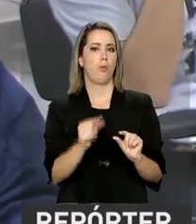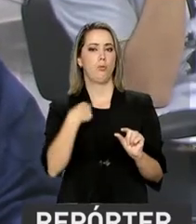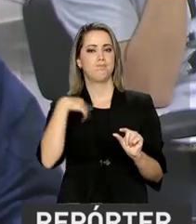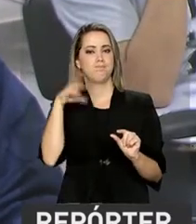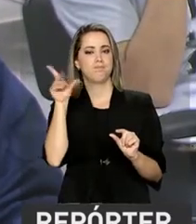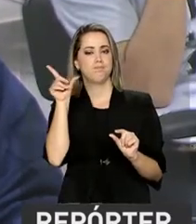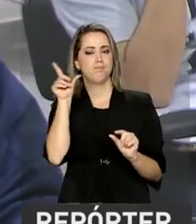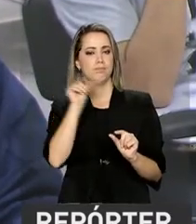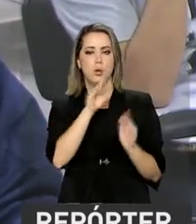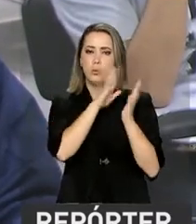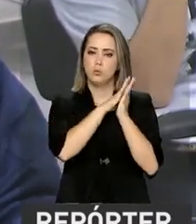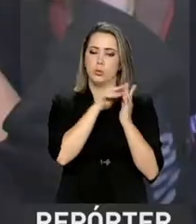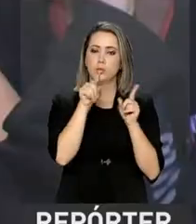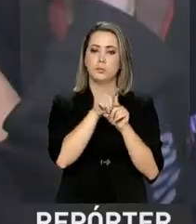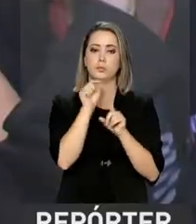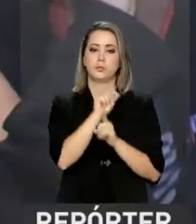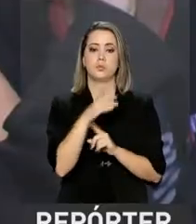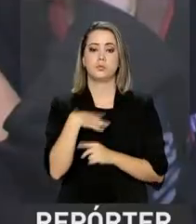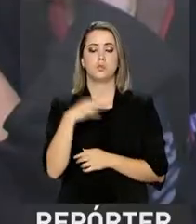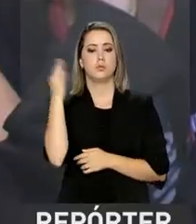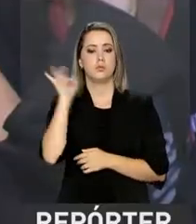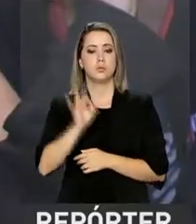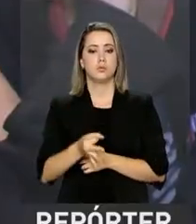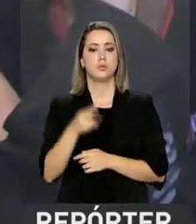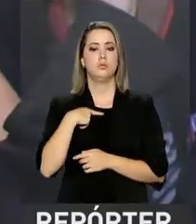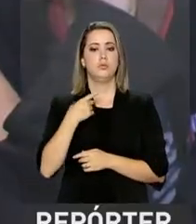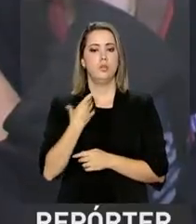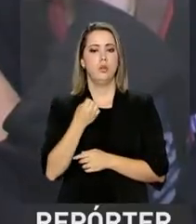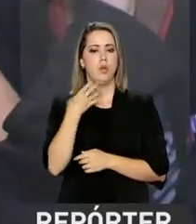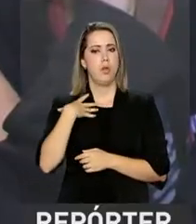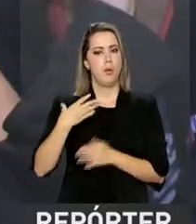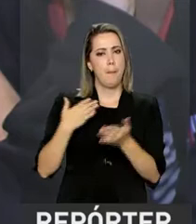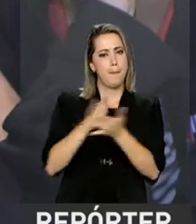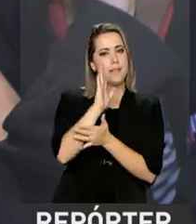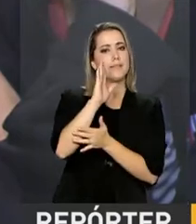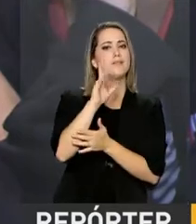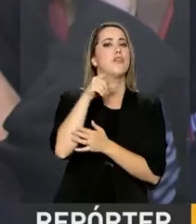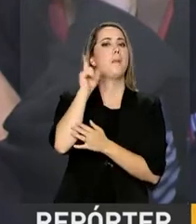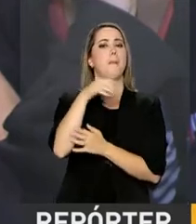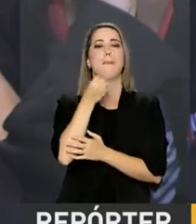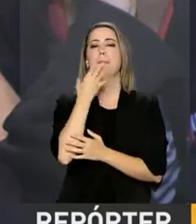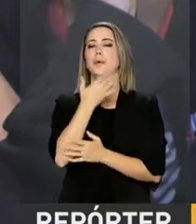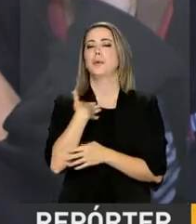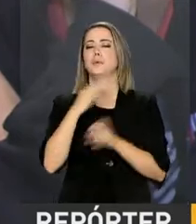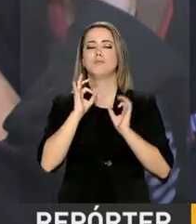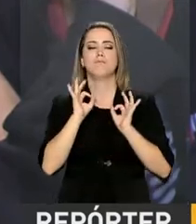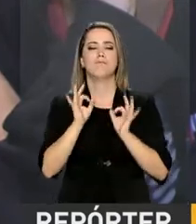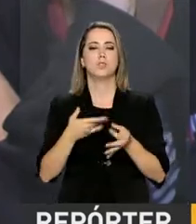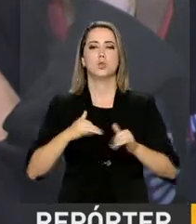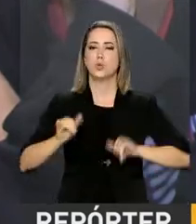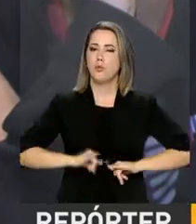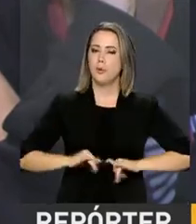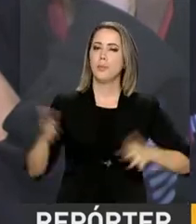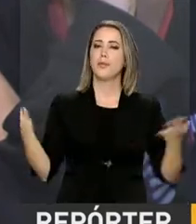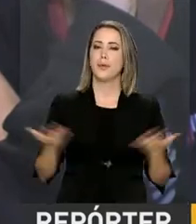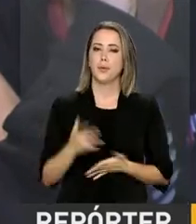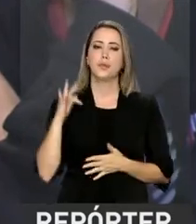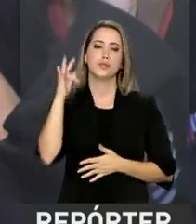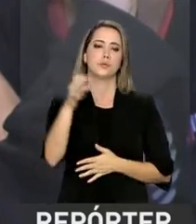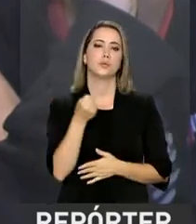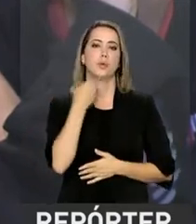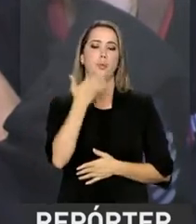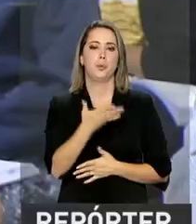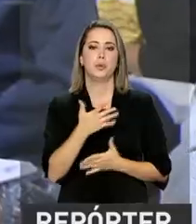tem certeza que vai valer a pena. Quando passar, nossa, vai ser muito bom. Vai valer a pena todo o sacrifício que eu estou fazendo agora. sabe? Vai ser